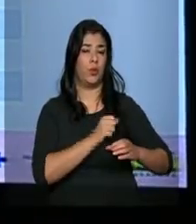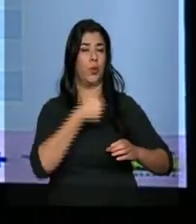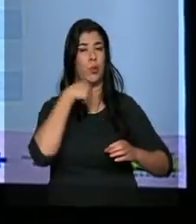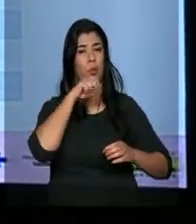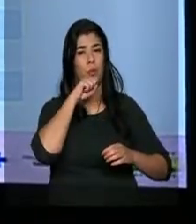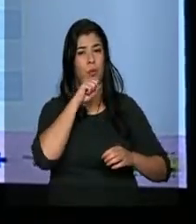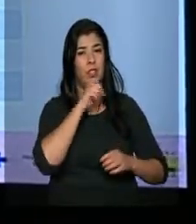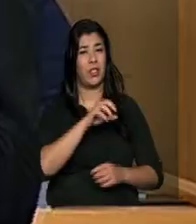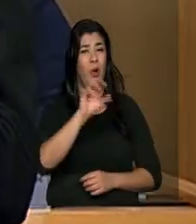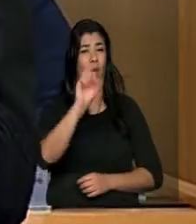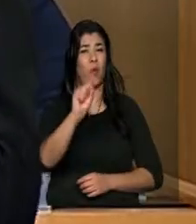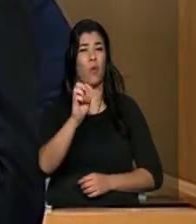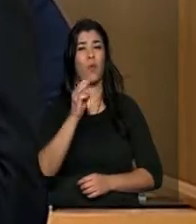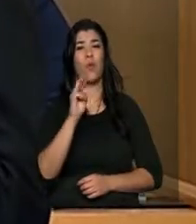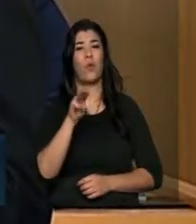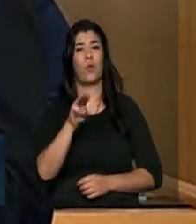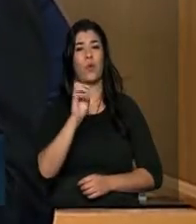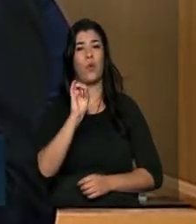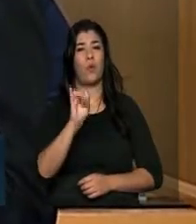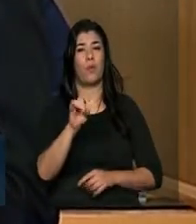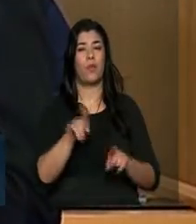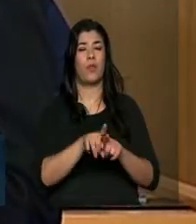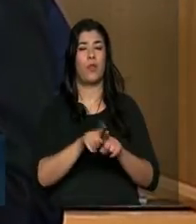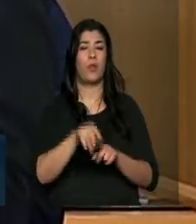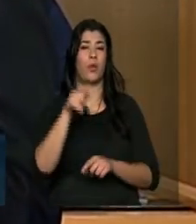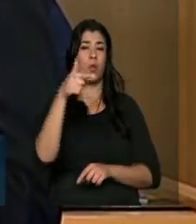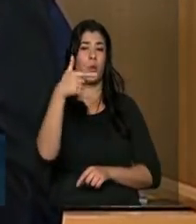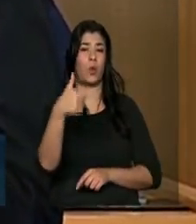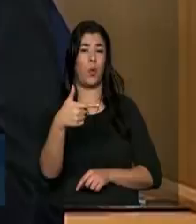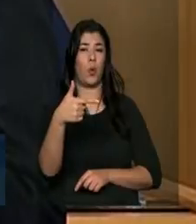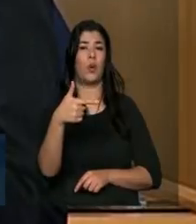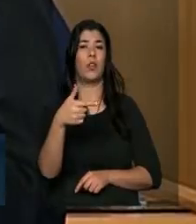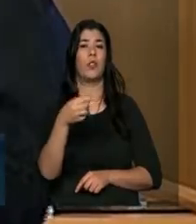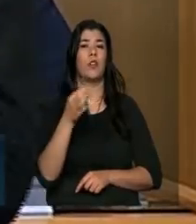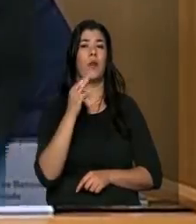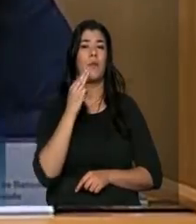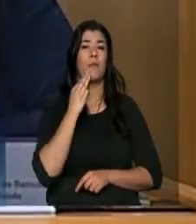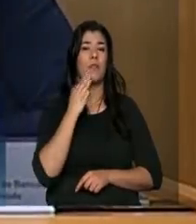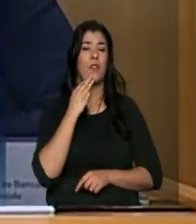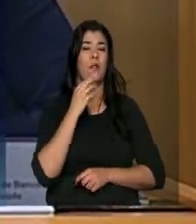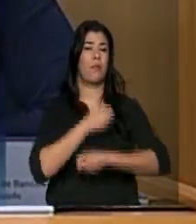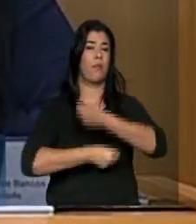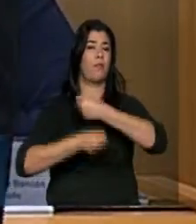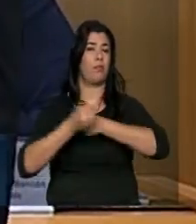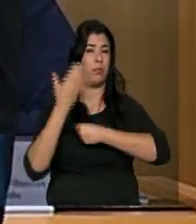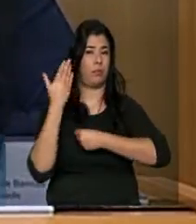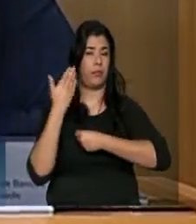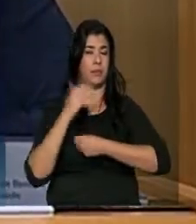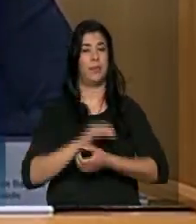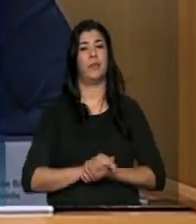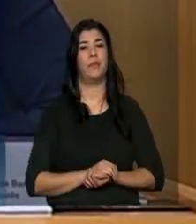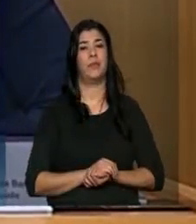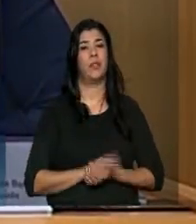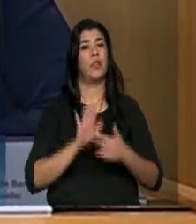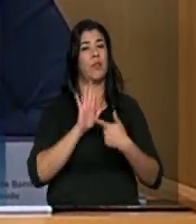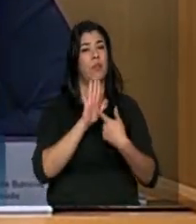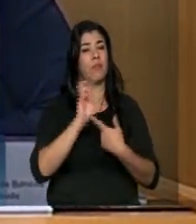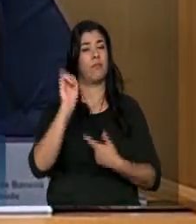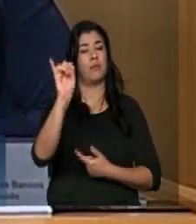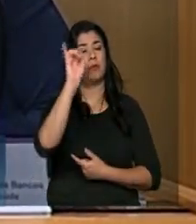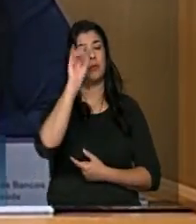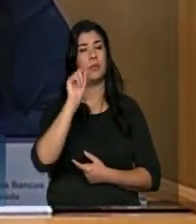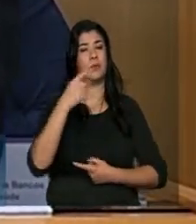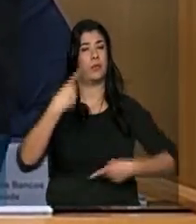foram contempladas, cerca de 2 milhões de mulheres no ano passado. Aí é importante salientar um aspecto, né, João, que a gente vem